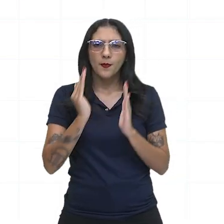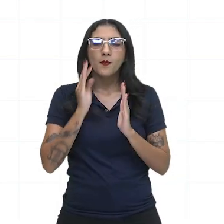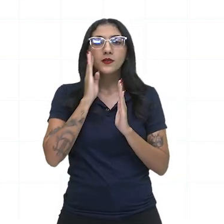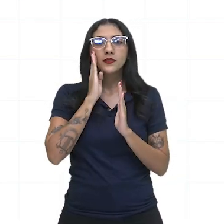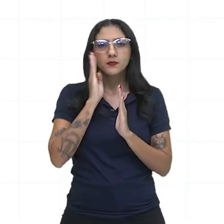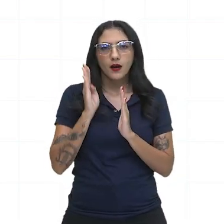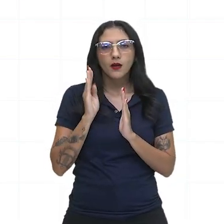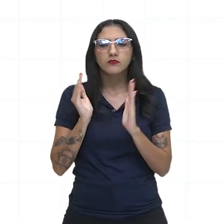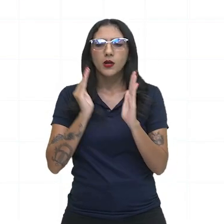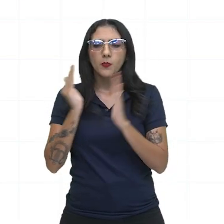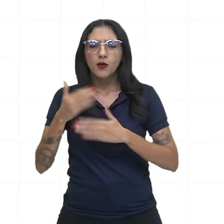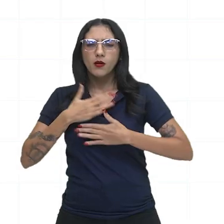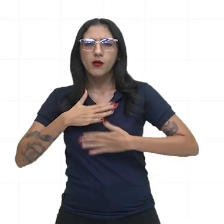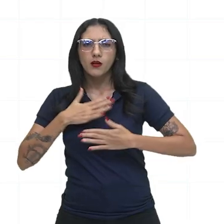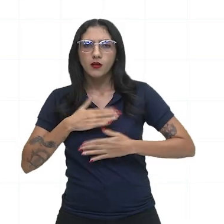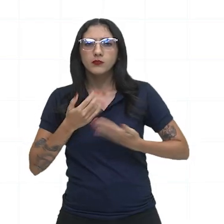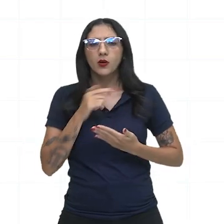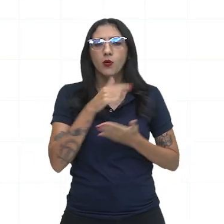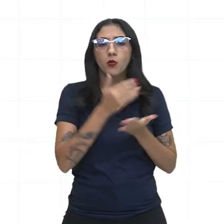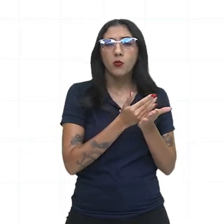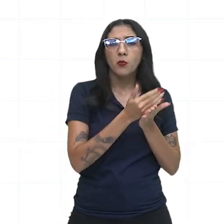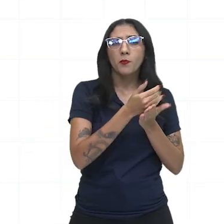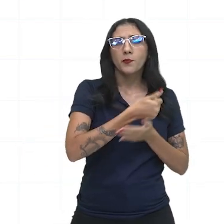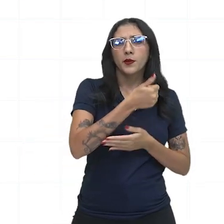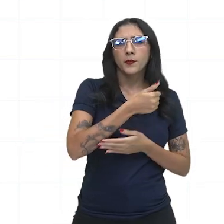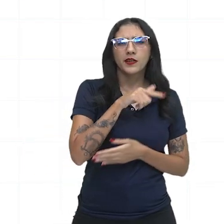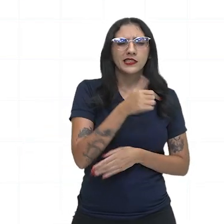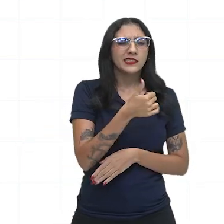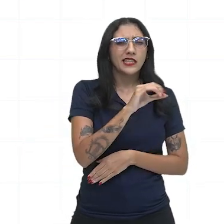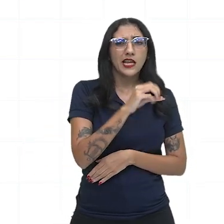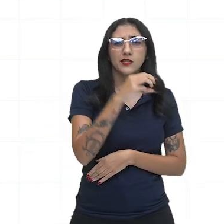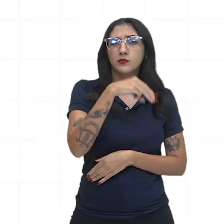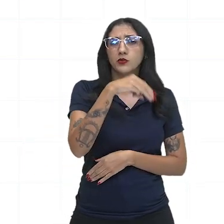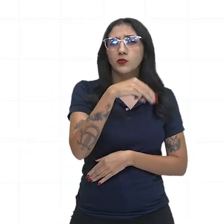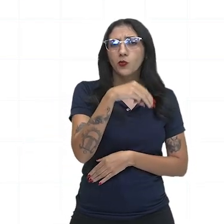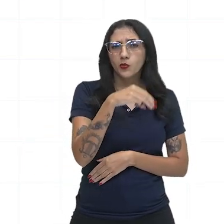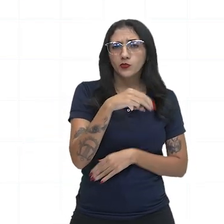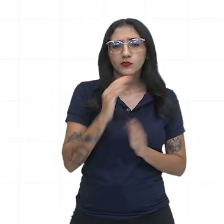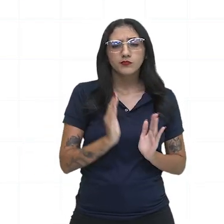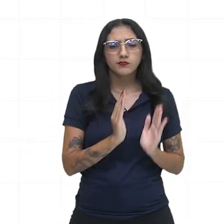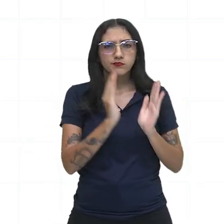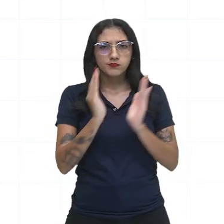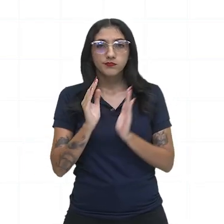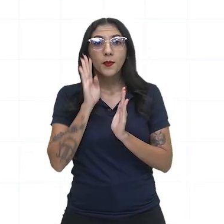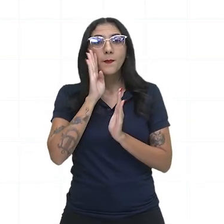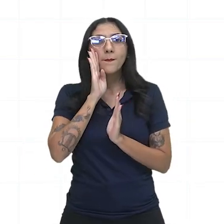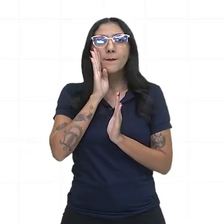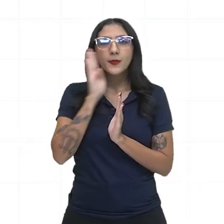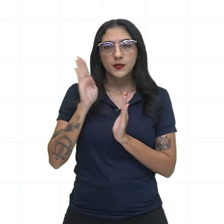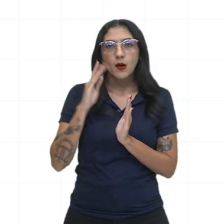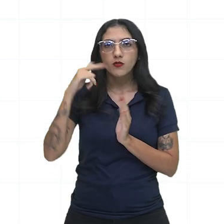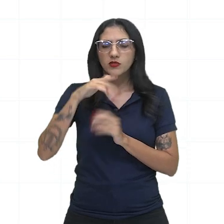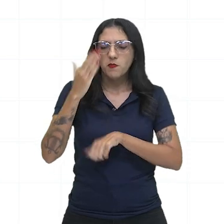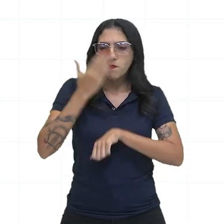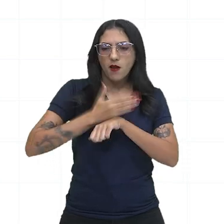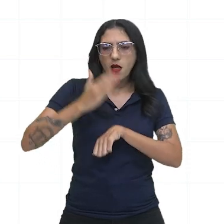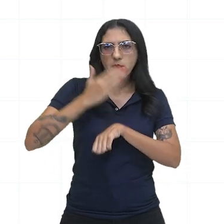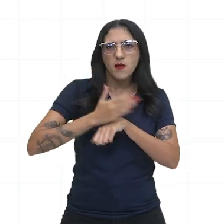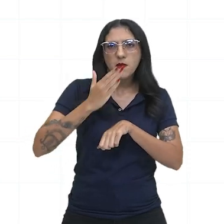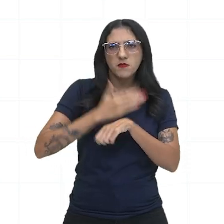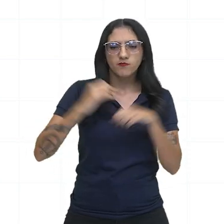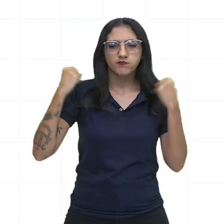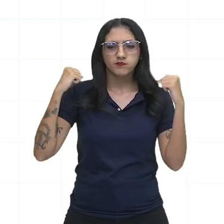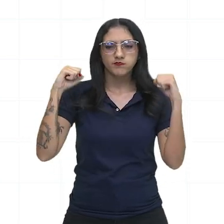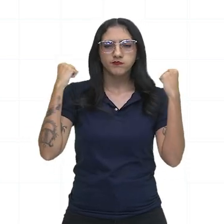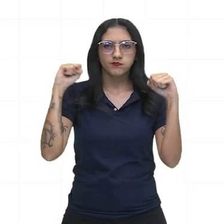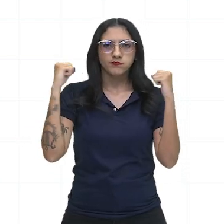relaxamento. Normalmente, o aquecimento ele dura ali em torno de 10 minutos. A parte principal, que é onde você vai fazer os